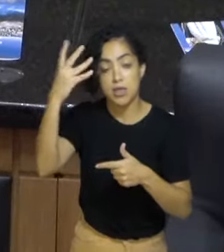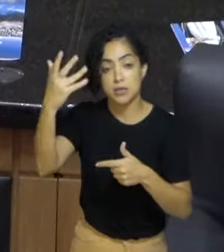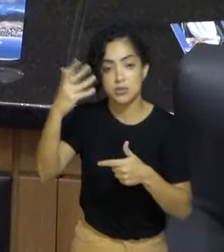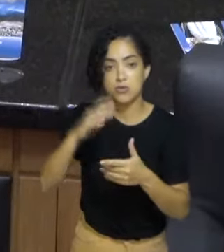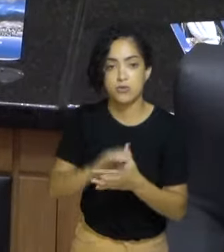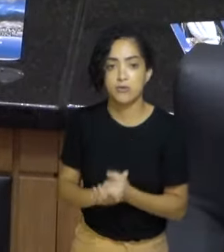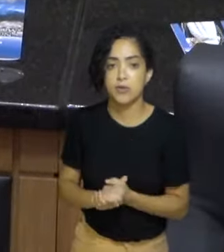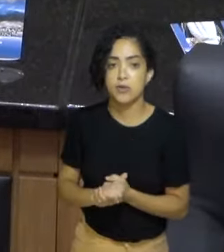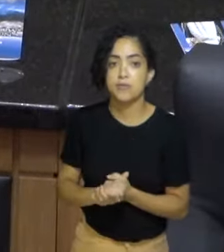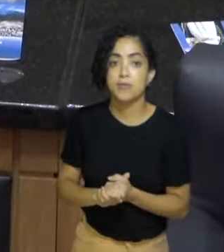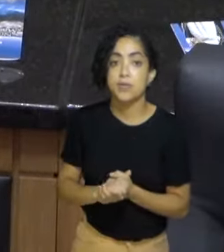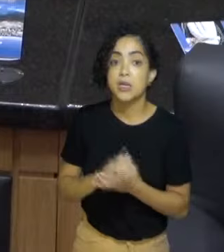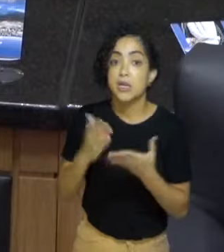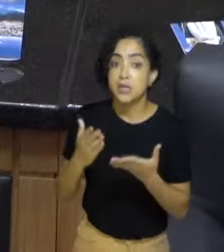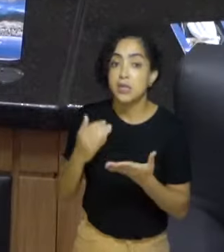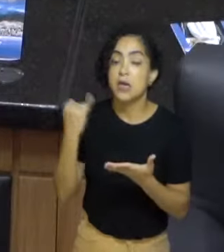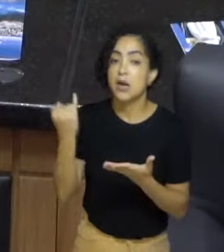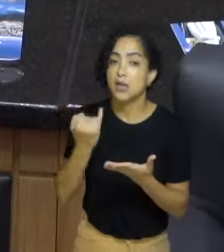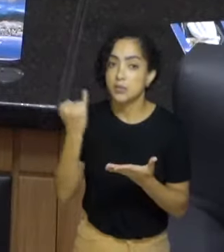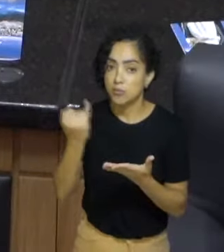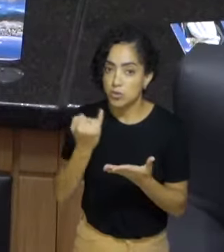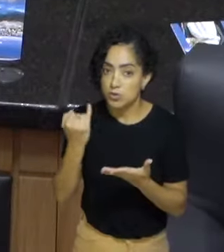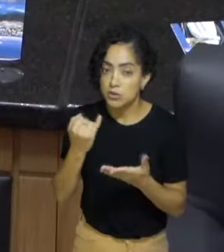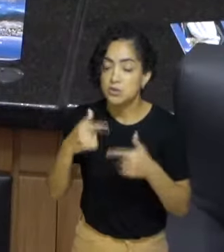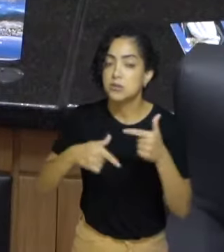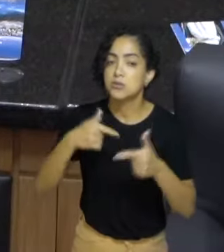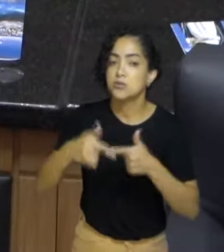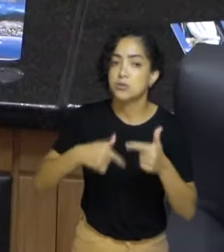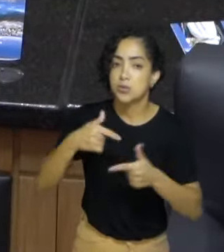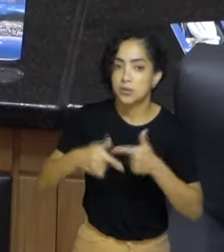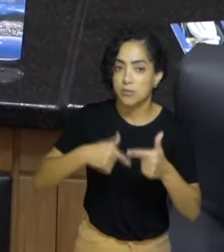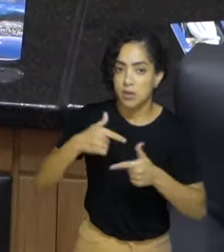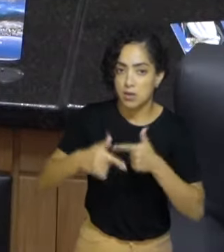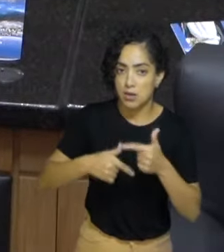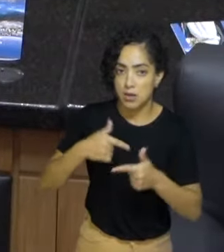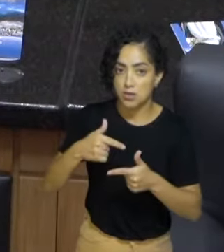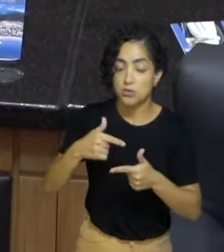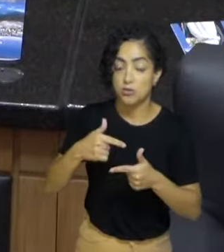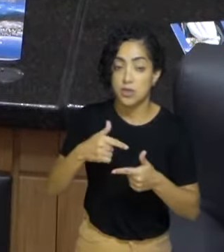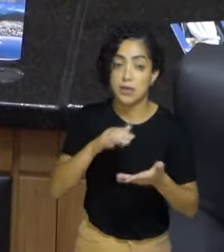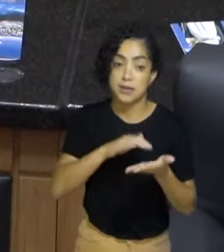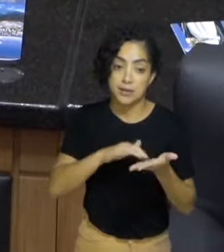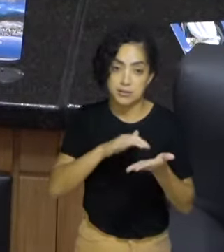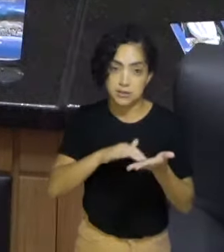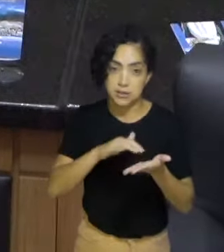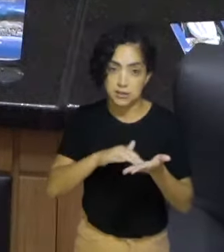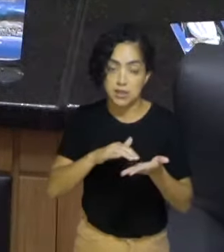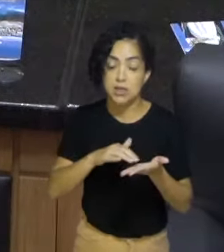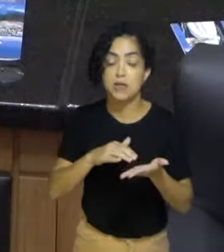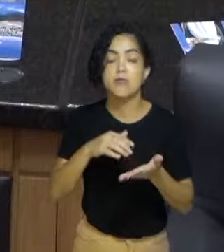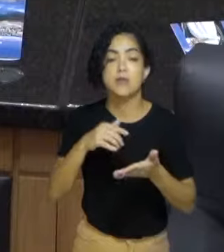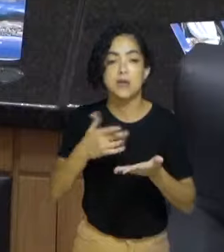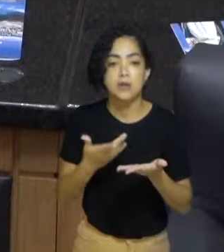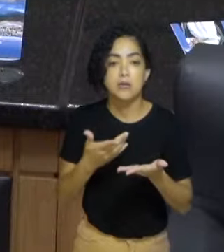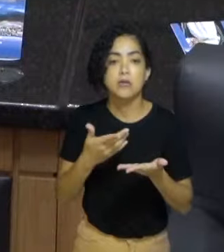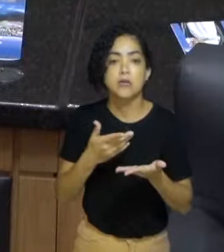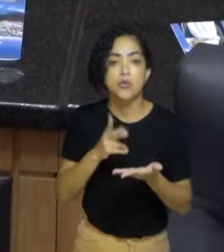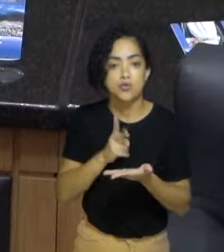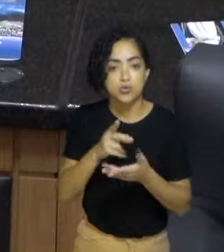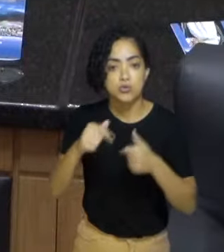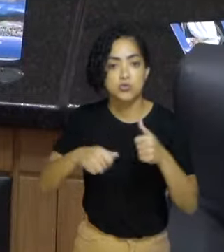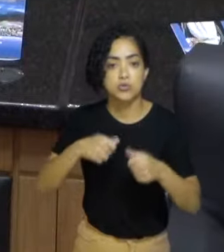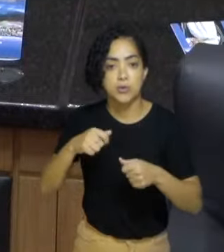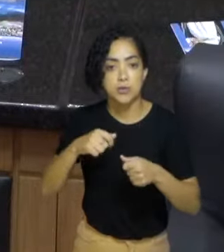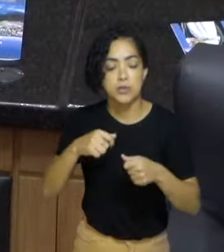quero ressaltar a importância realmente do trabalho que a nossa secretária e deputada federal, Carmen Zanotto, vem fazendo frente à saúde. Muito obrigado pela parte. Só para